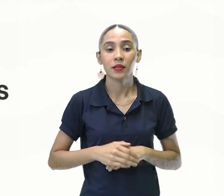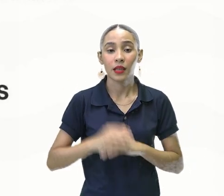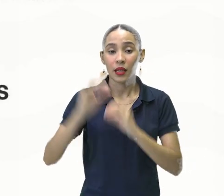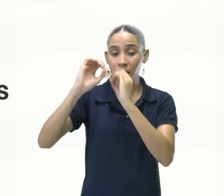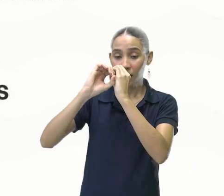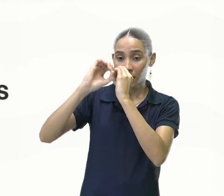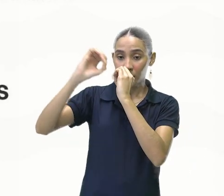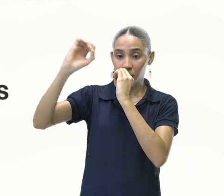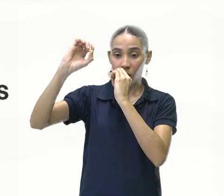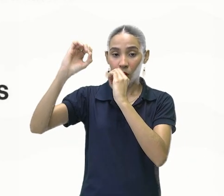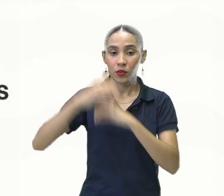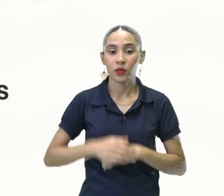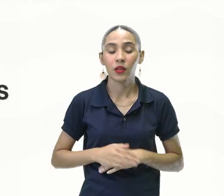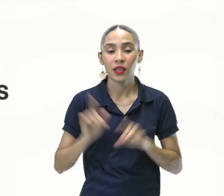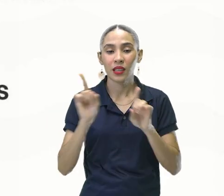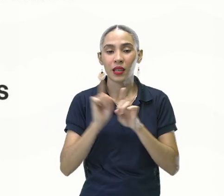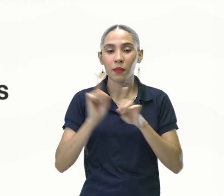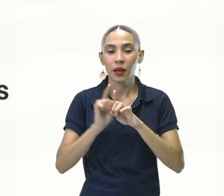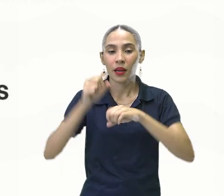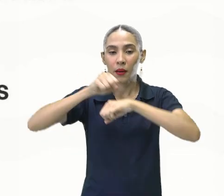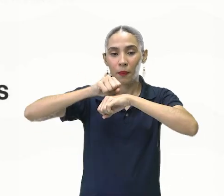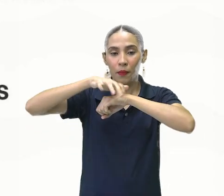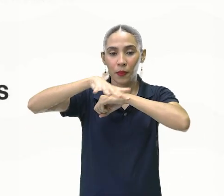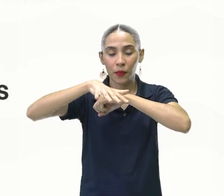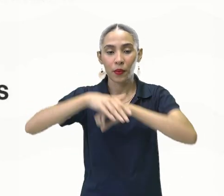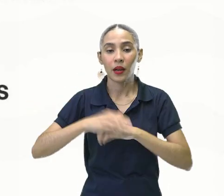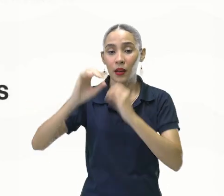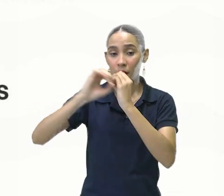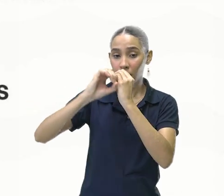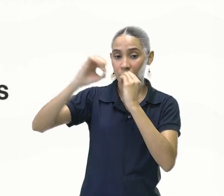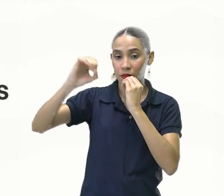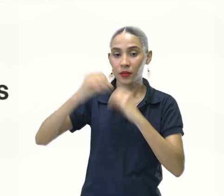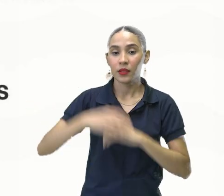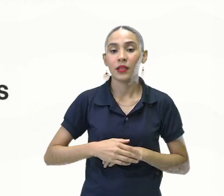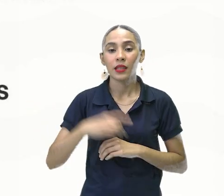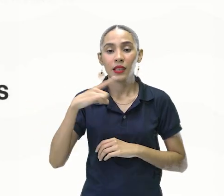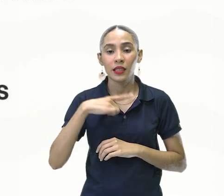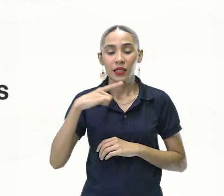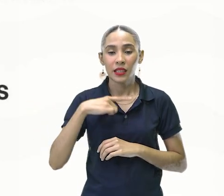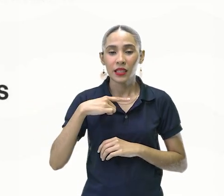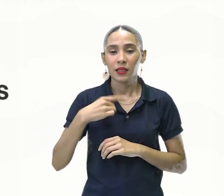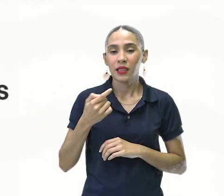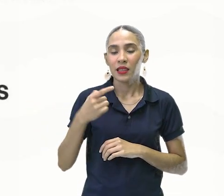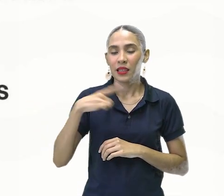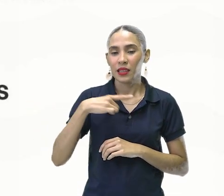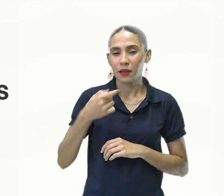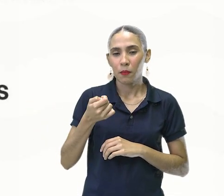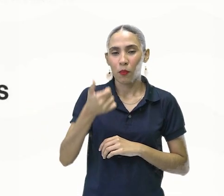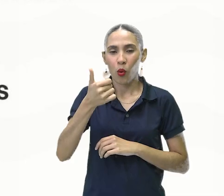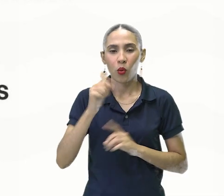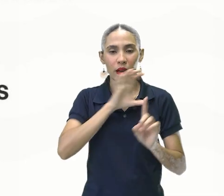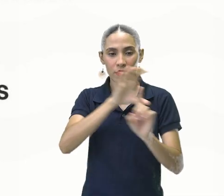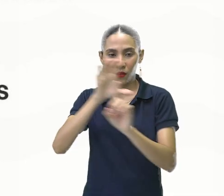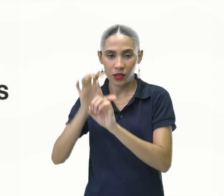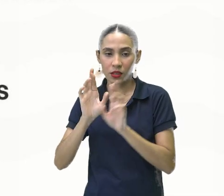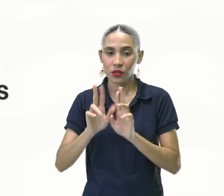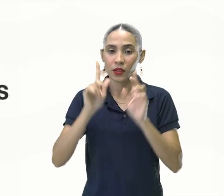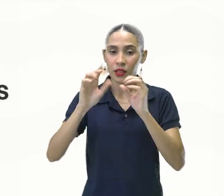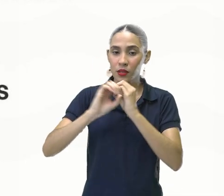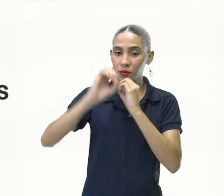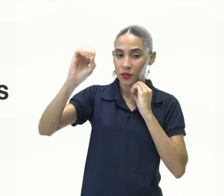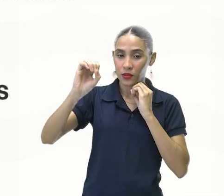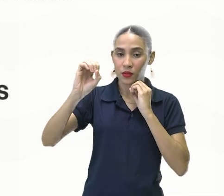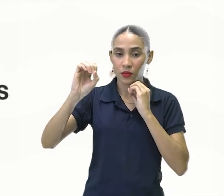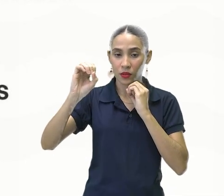base dos telescópios refletores, que sofrem menos restrições do que